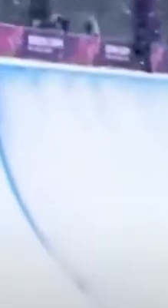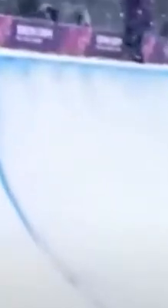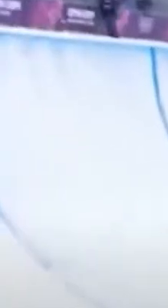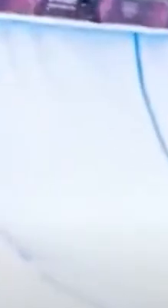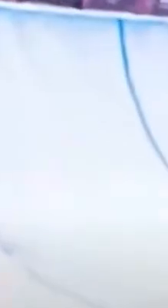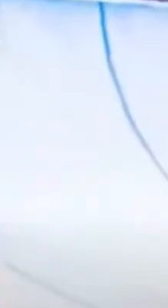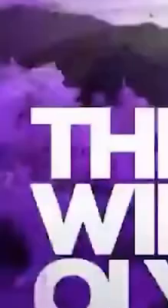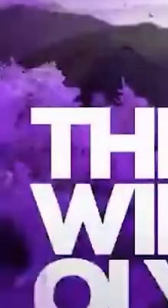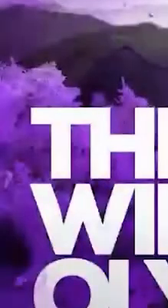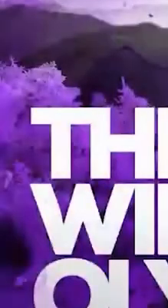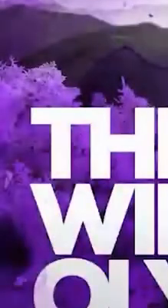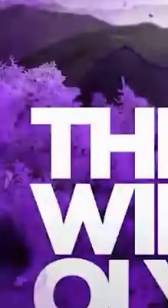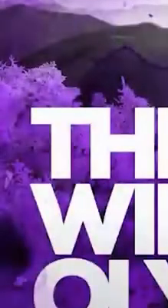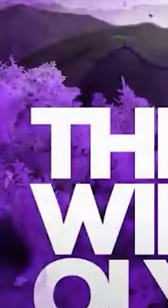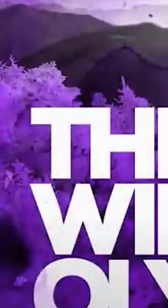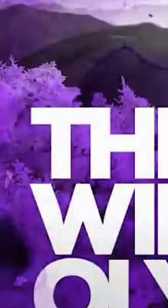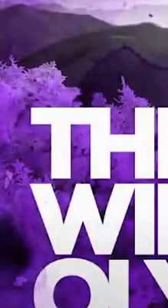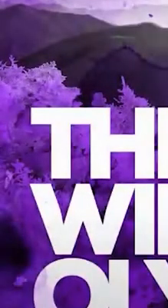more details.